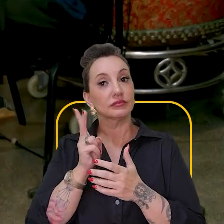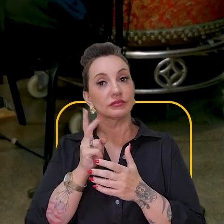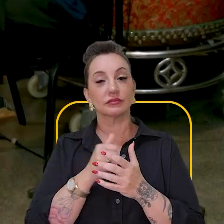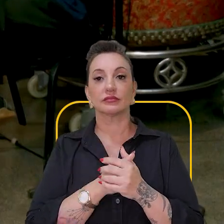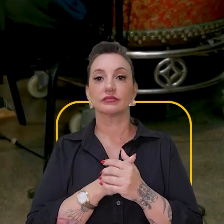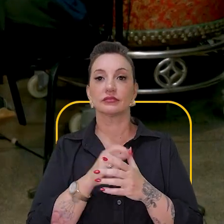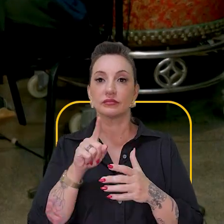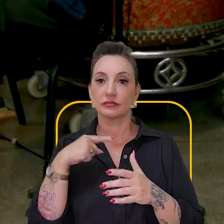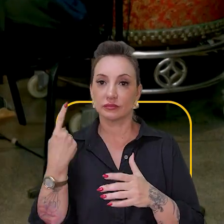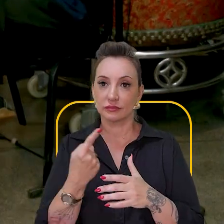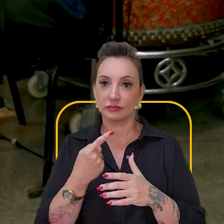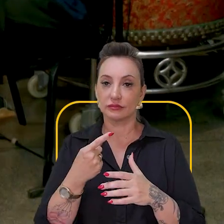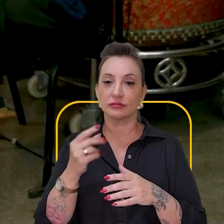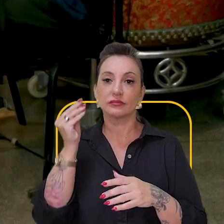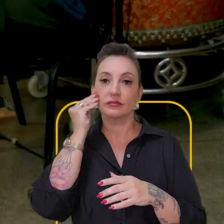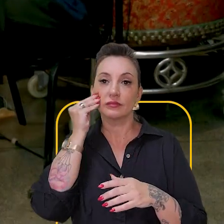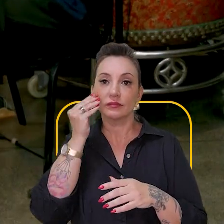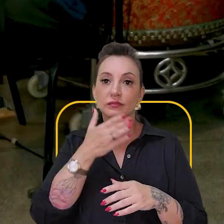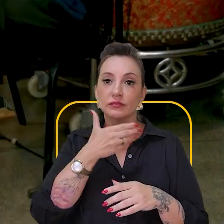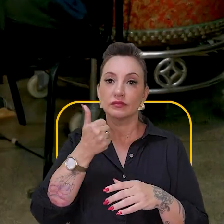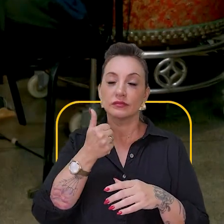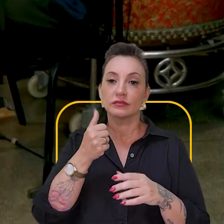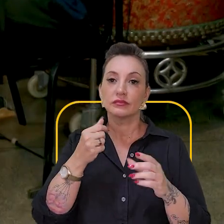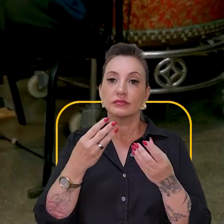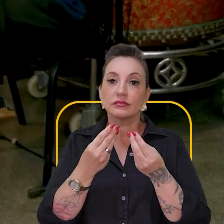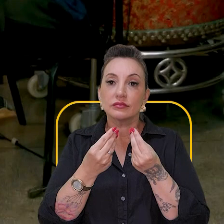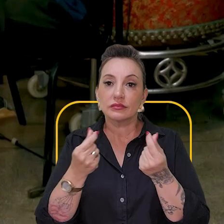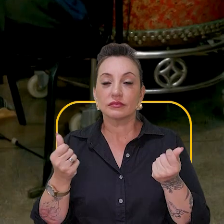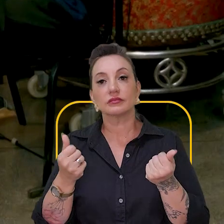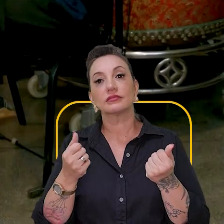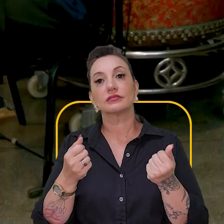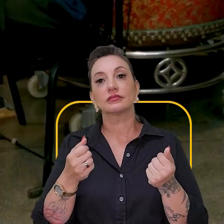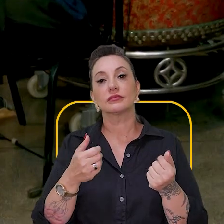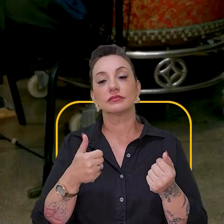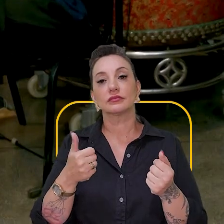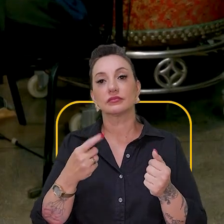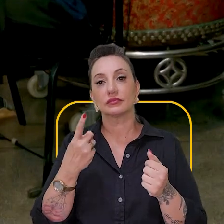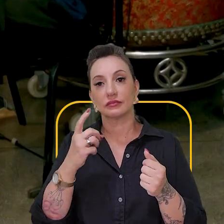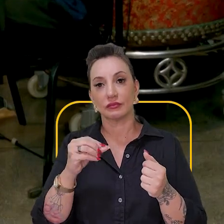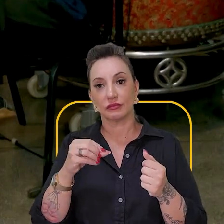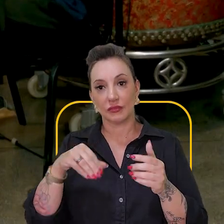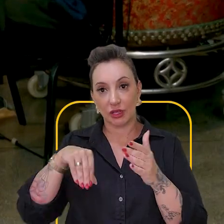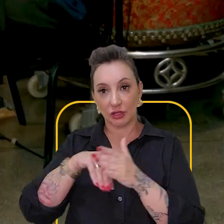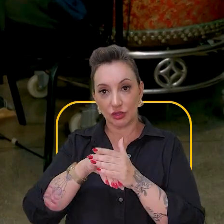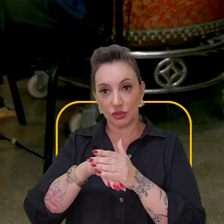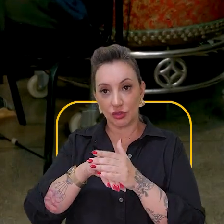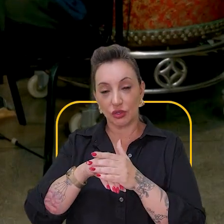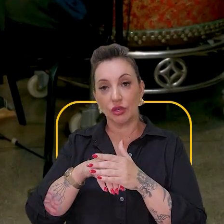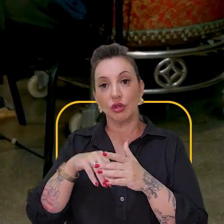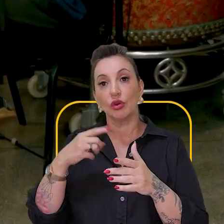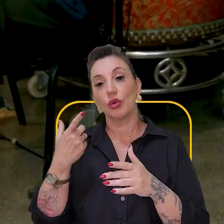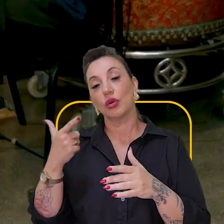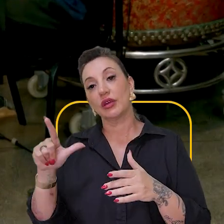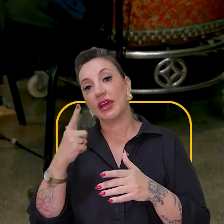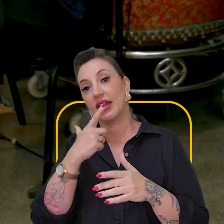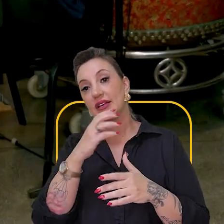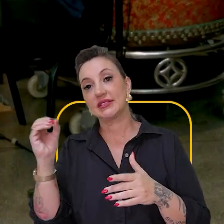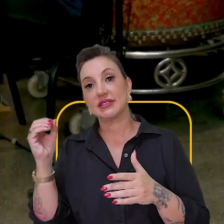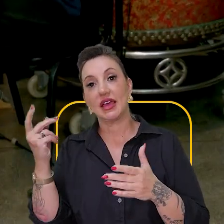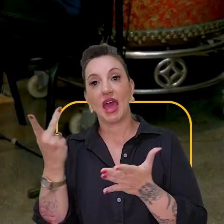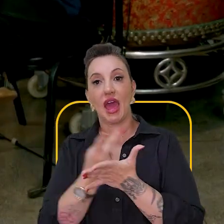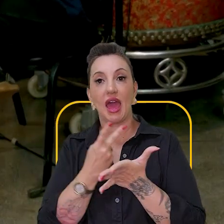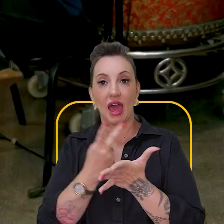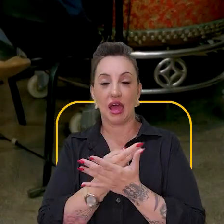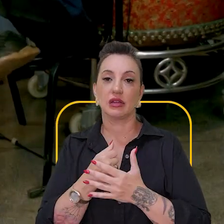sempre a gente procura melhorar em termos de detalhe Então vale mais você fazer 10 chutes bem feito do que 100 tudo